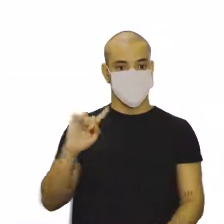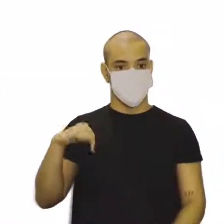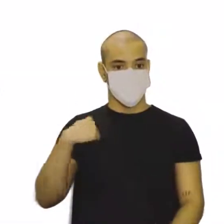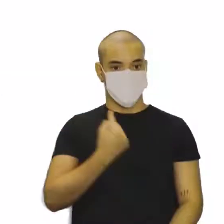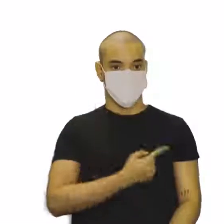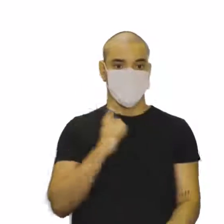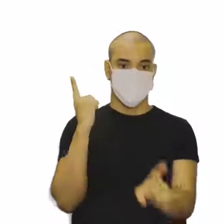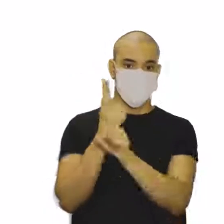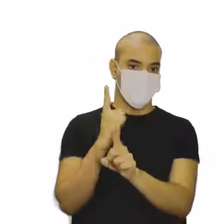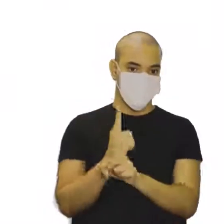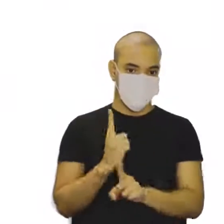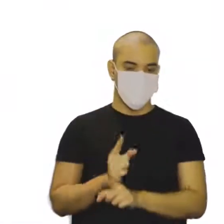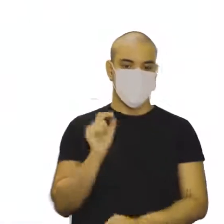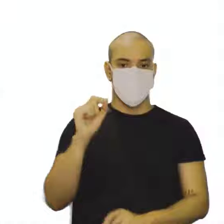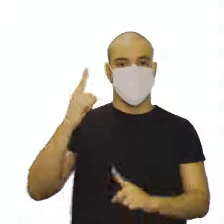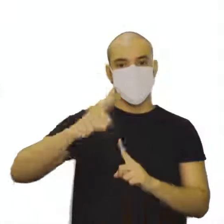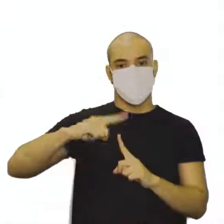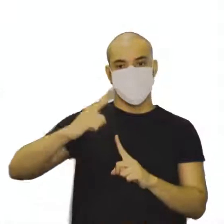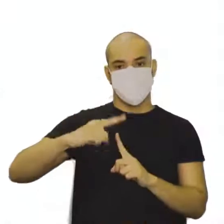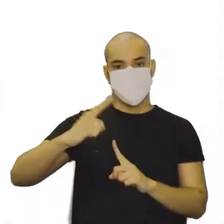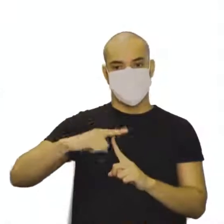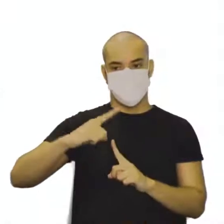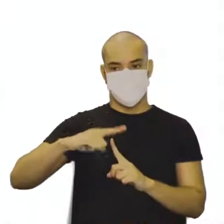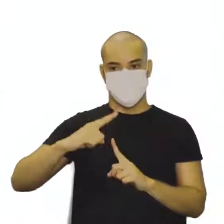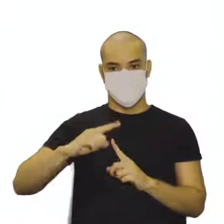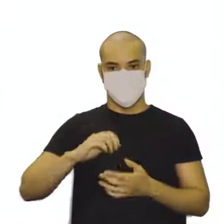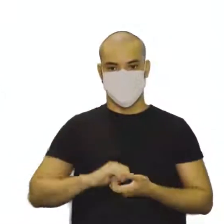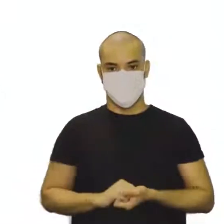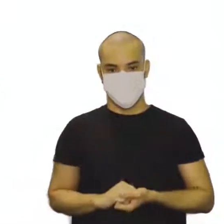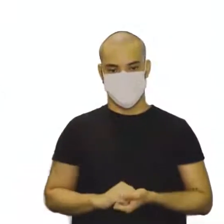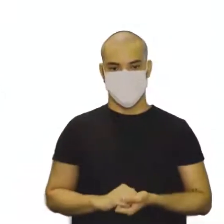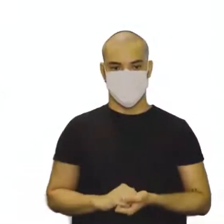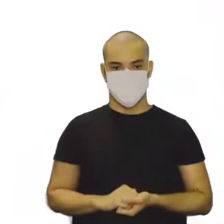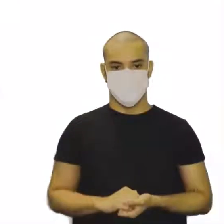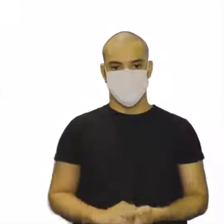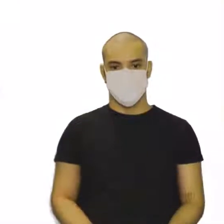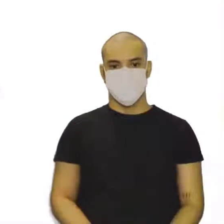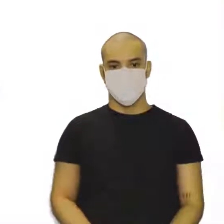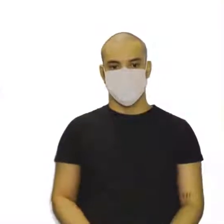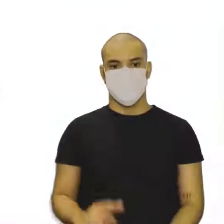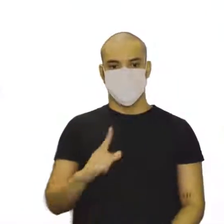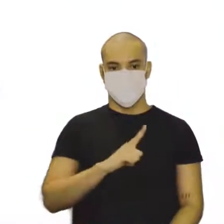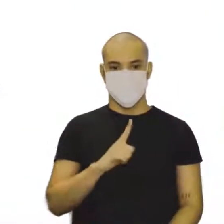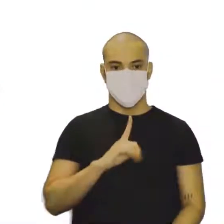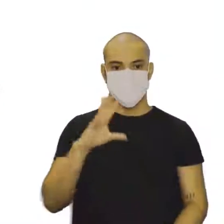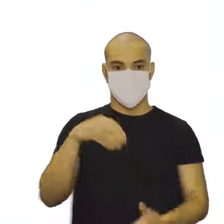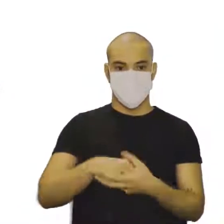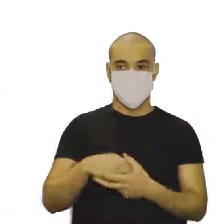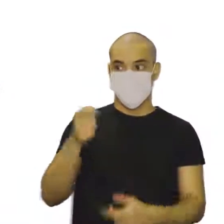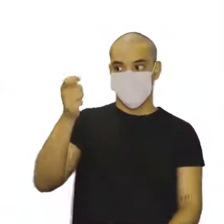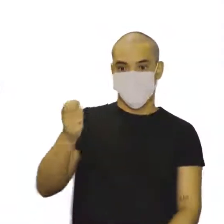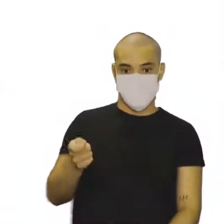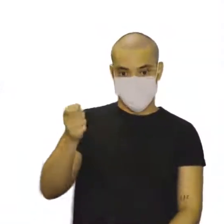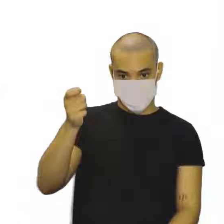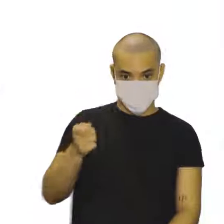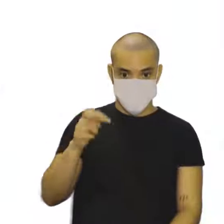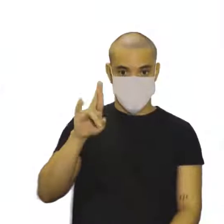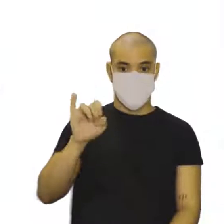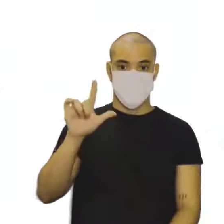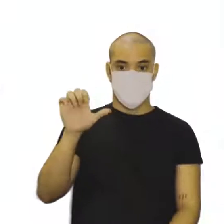encontra os seguintes tipos de proteção, ok? Vamos ver. pelos disjuntores, relés